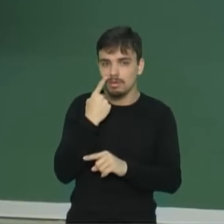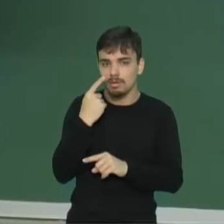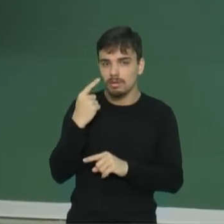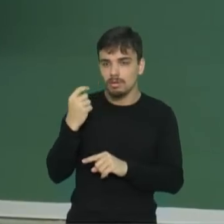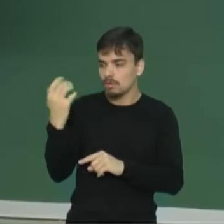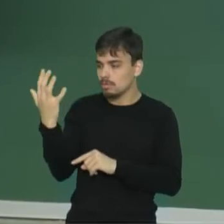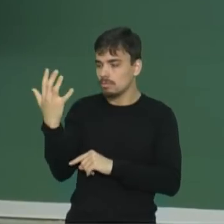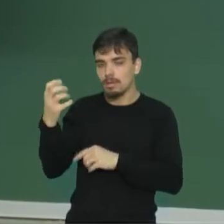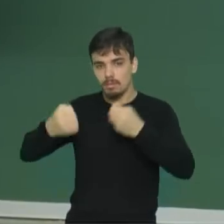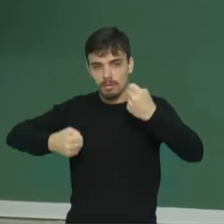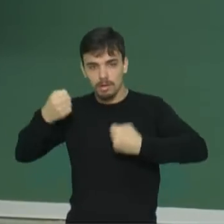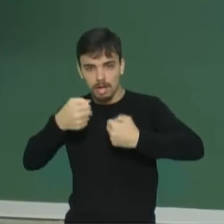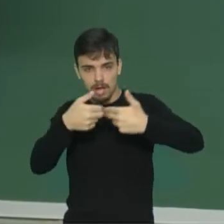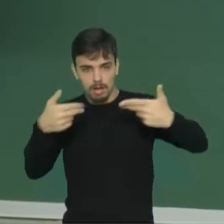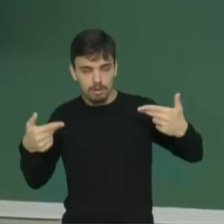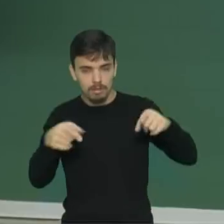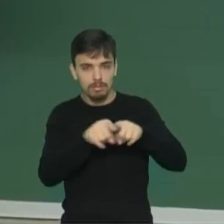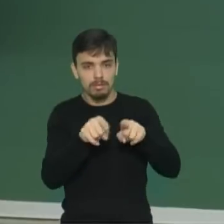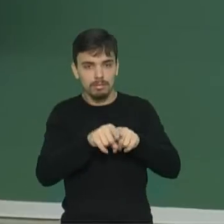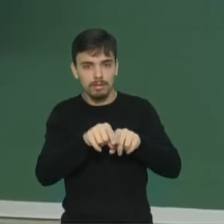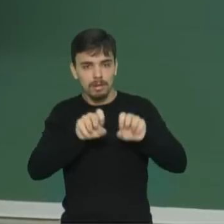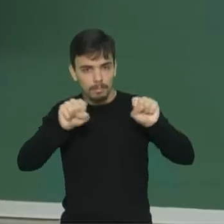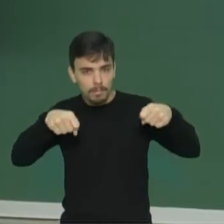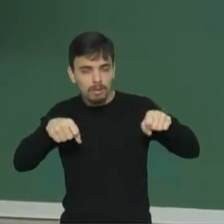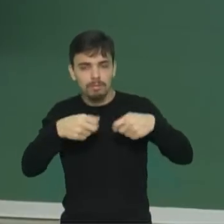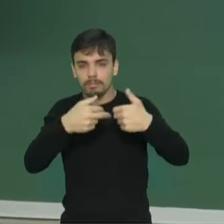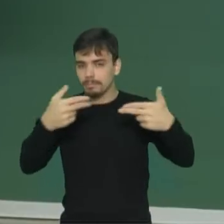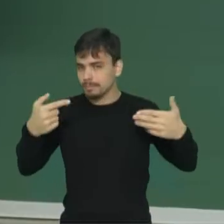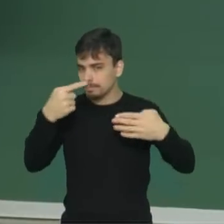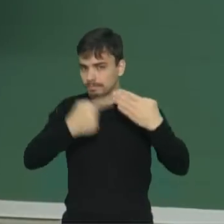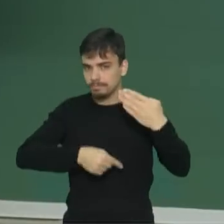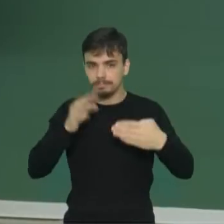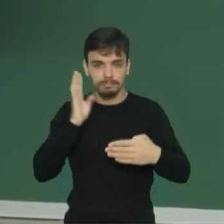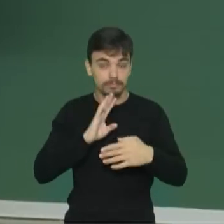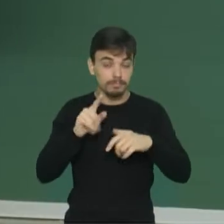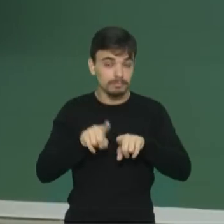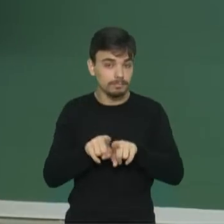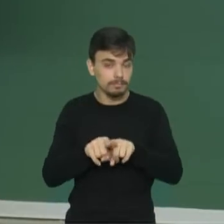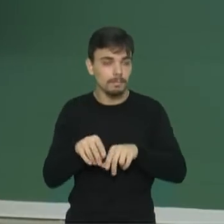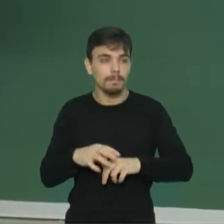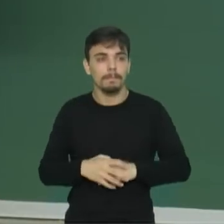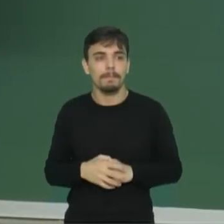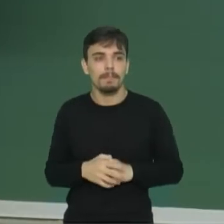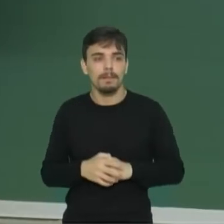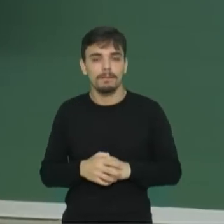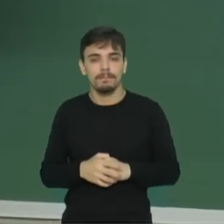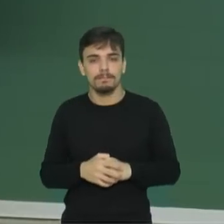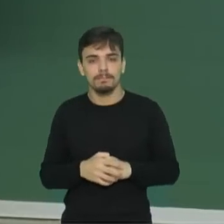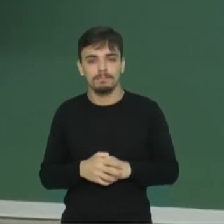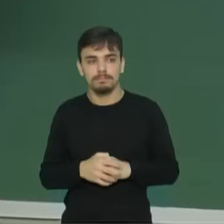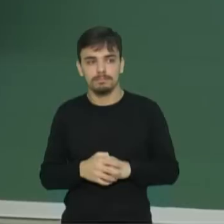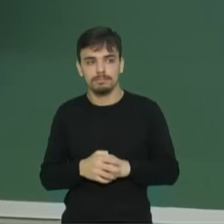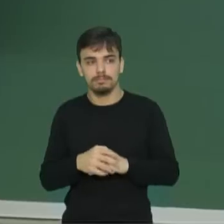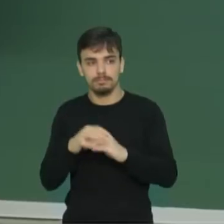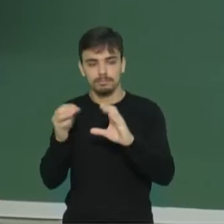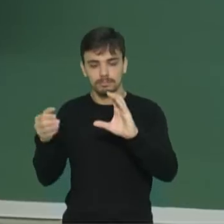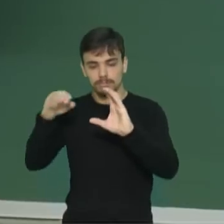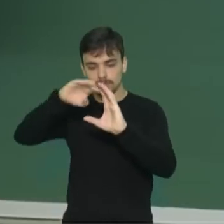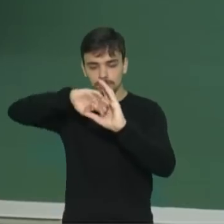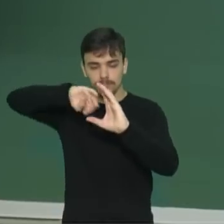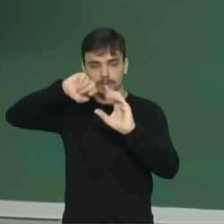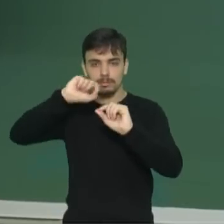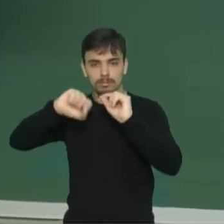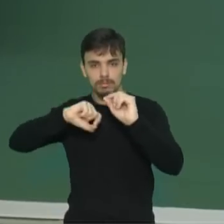automóveis, de motocicletas são legais. O espelho côncavo é o contrário, ele fecha o campo